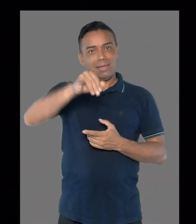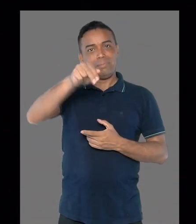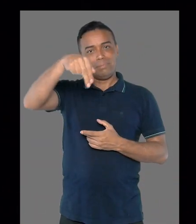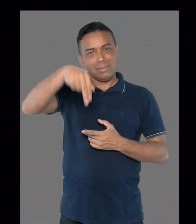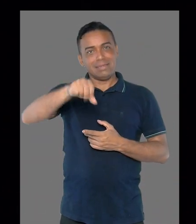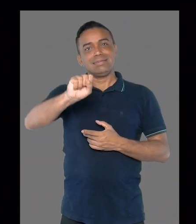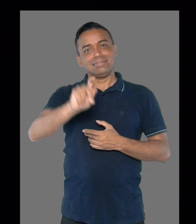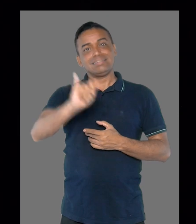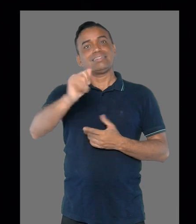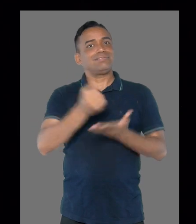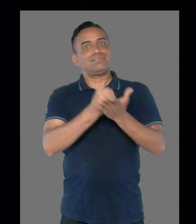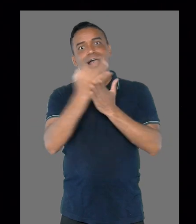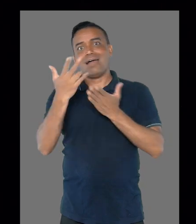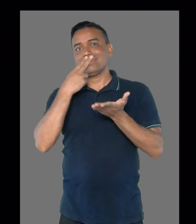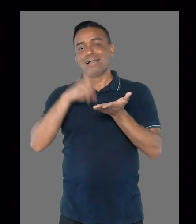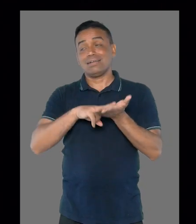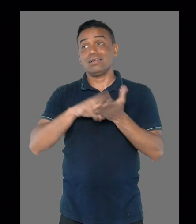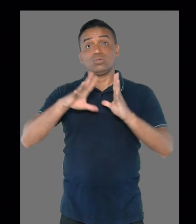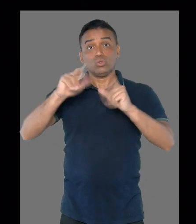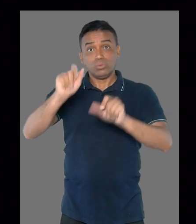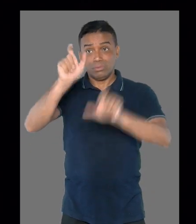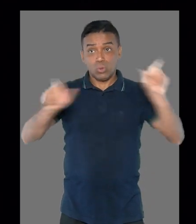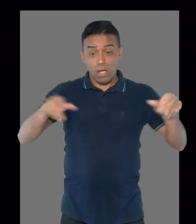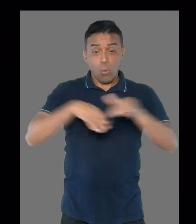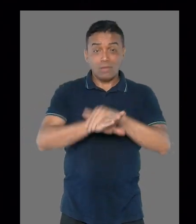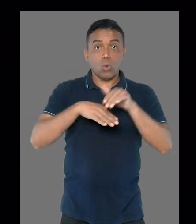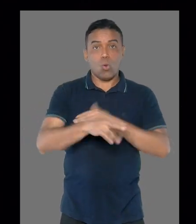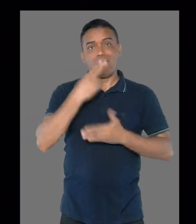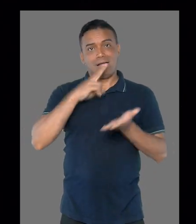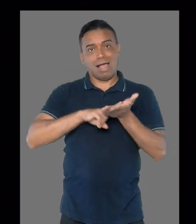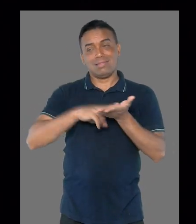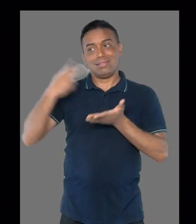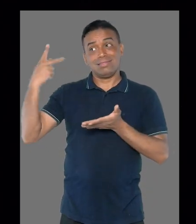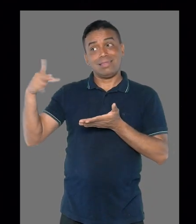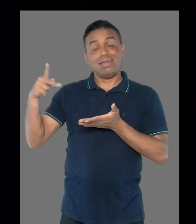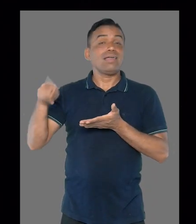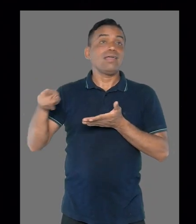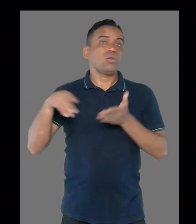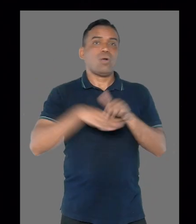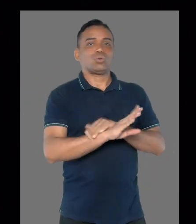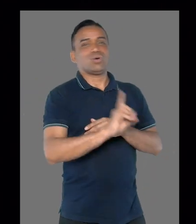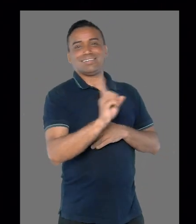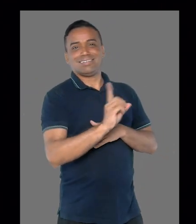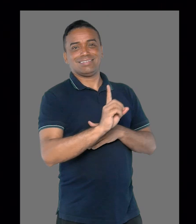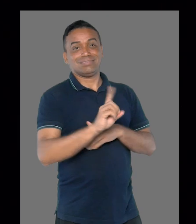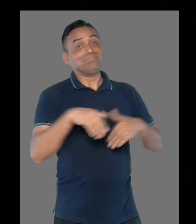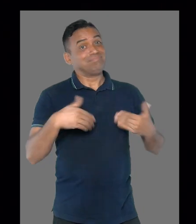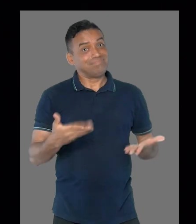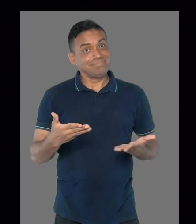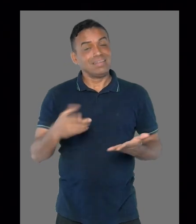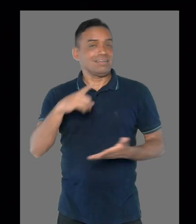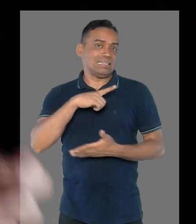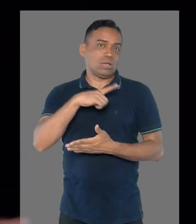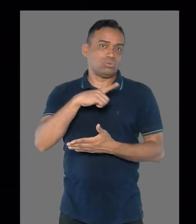carta, assim. E é engraçado que todo mundo guardou as cartas do Leminski, né? Mas nem sempre ele guardou as cartas. Pois é,